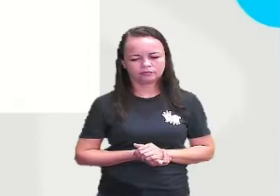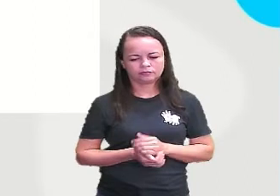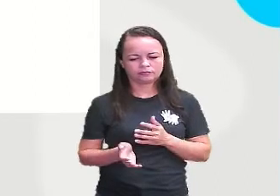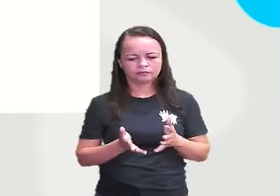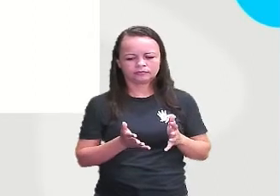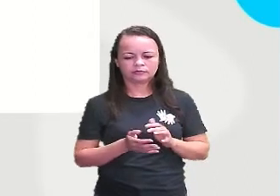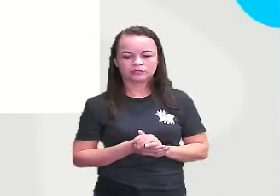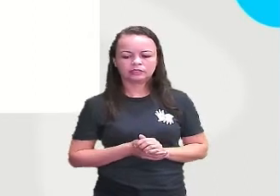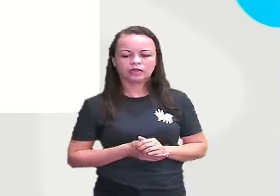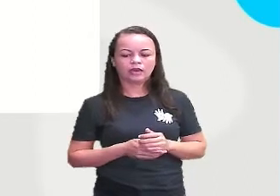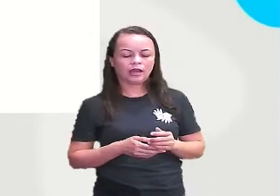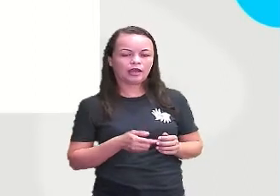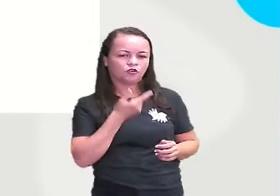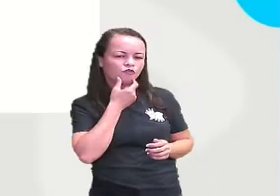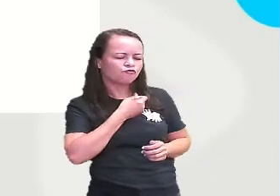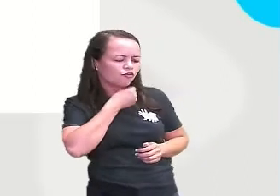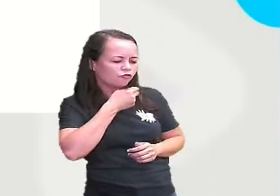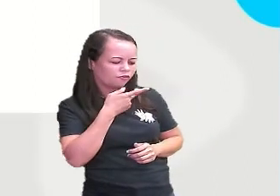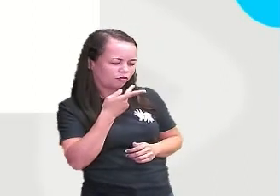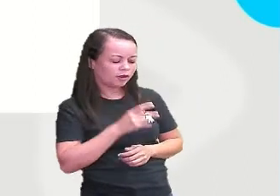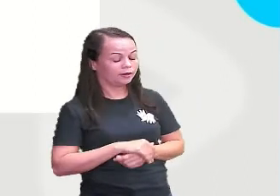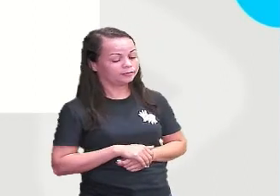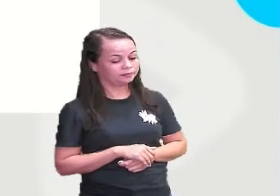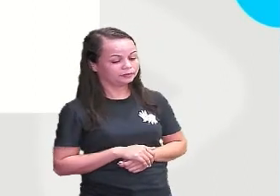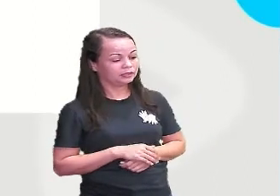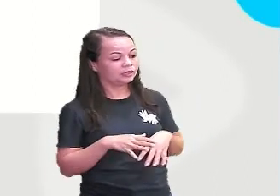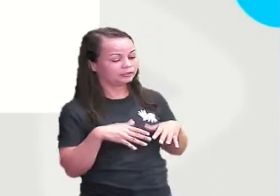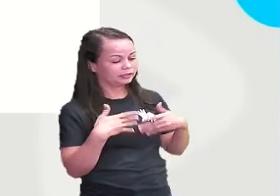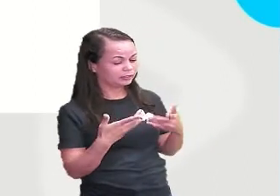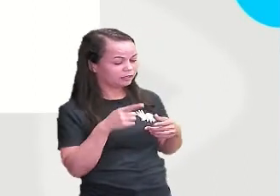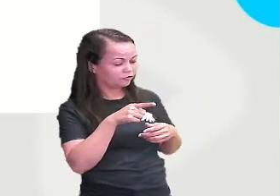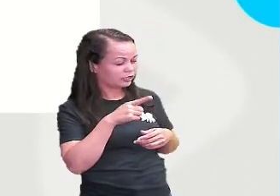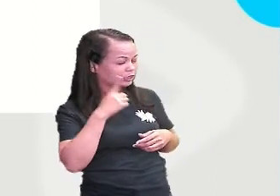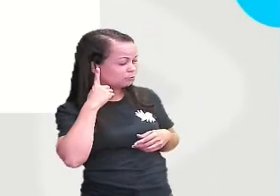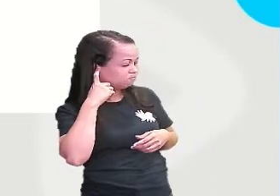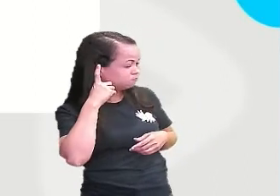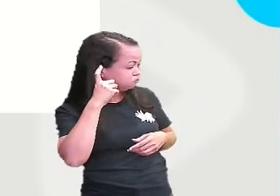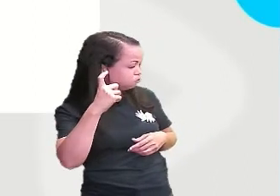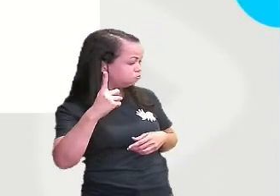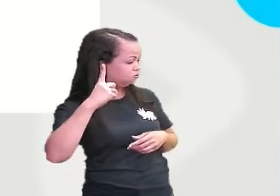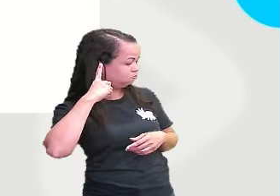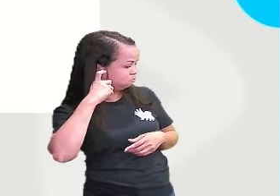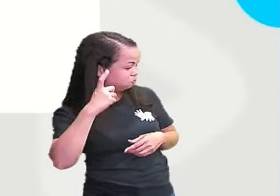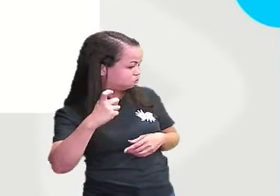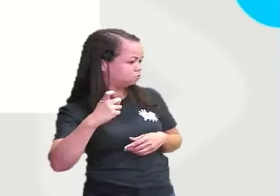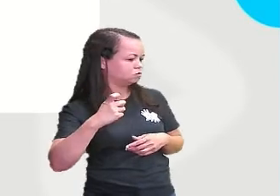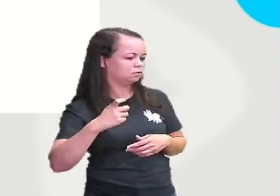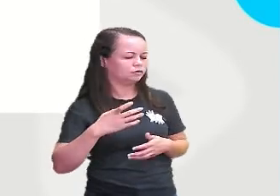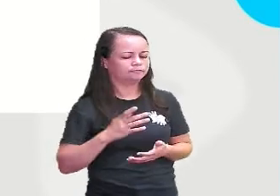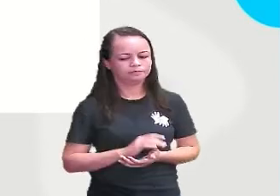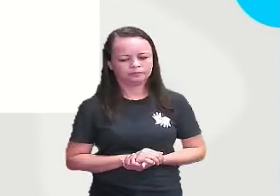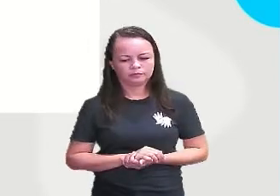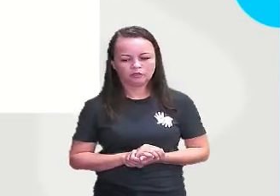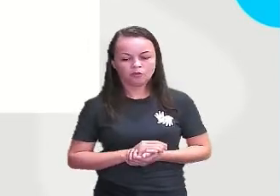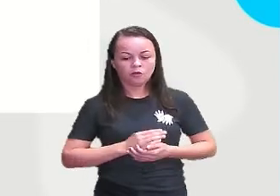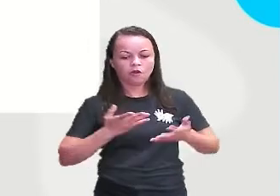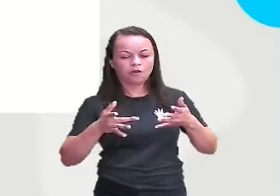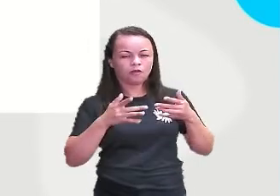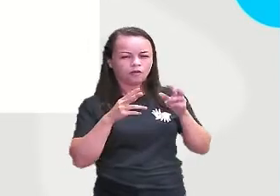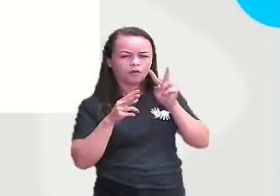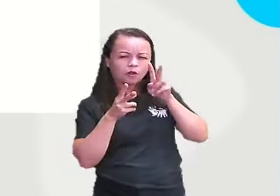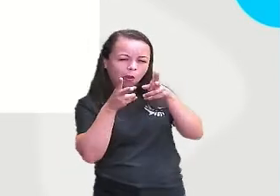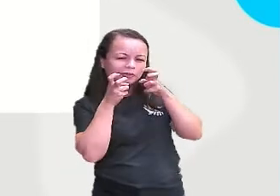seguida, ele fala, dessa vez está muito alto. Olha só, as janelas